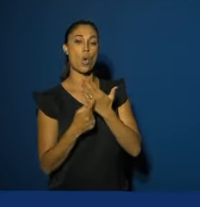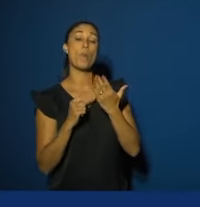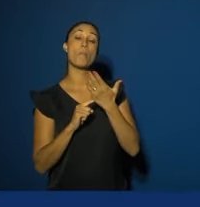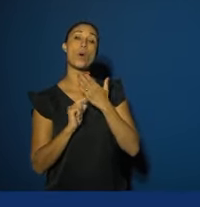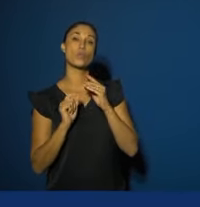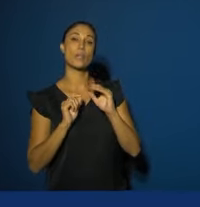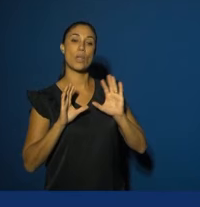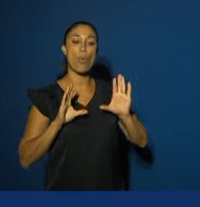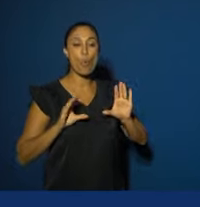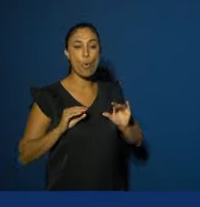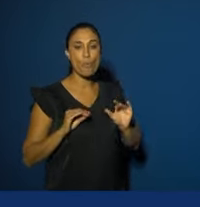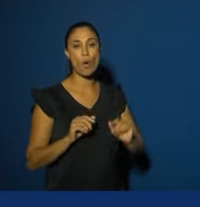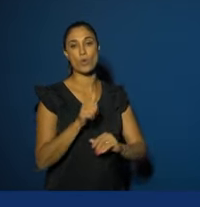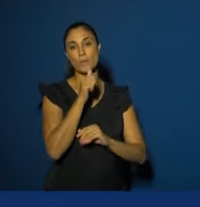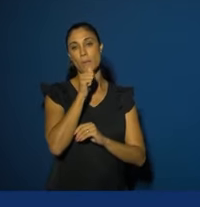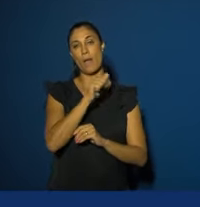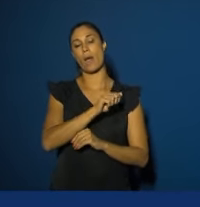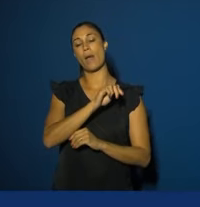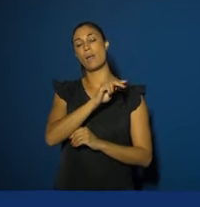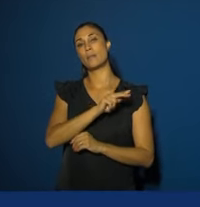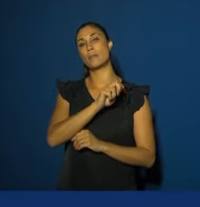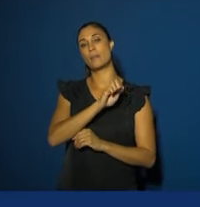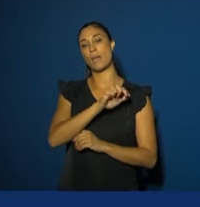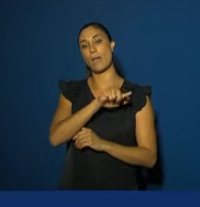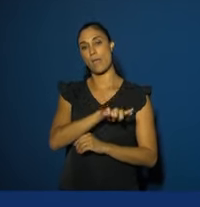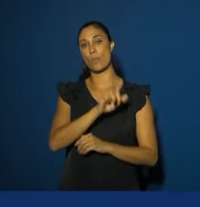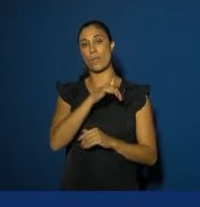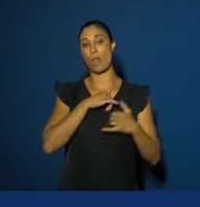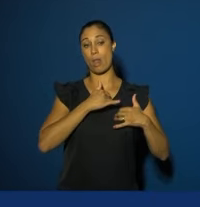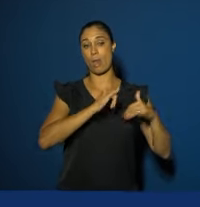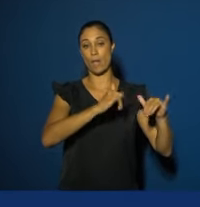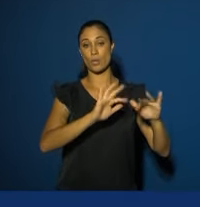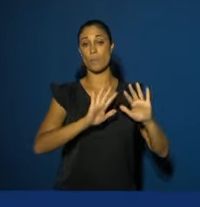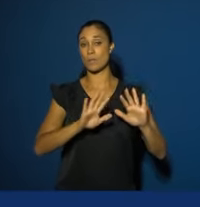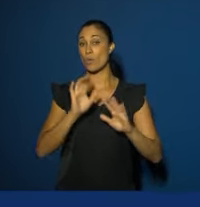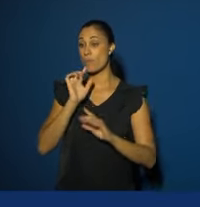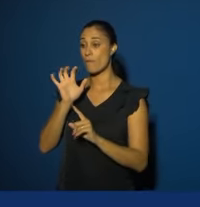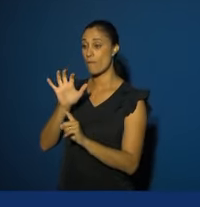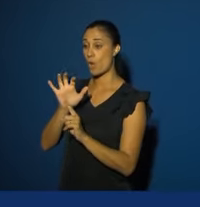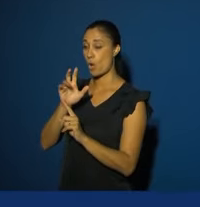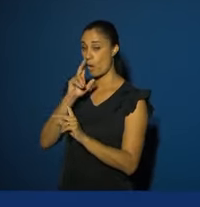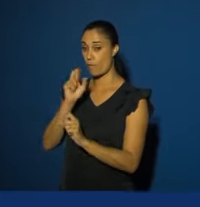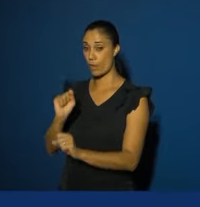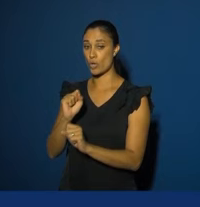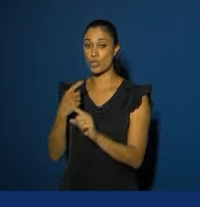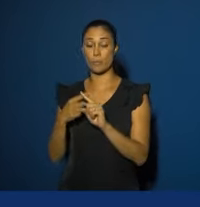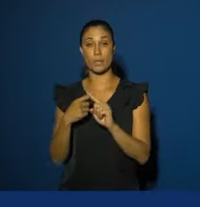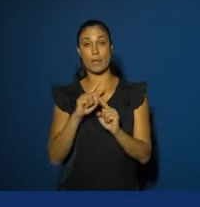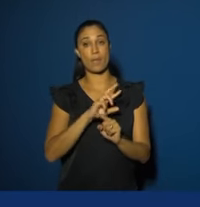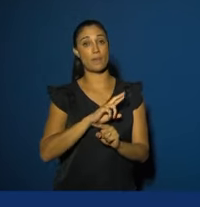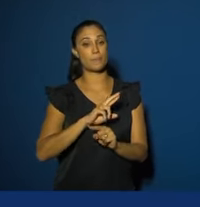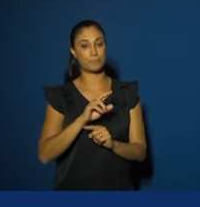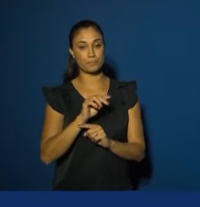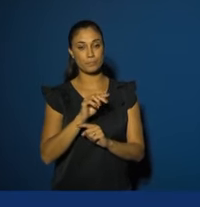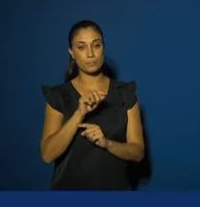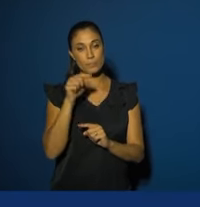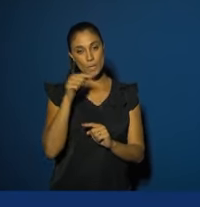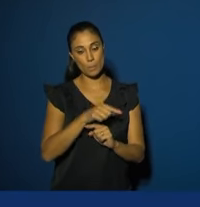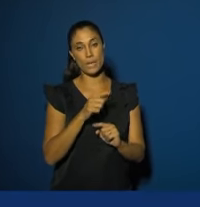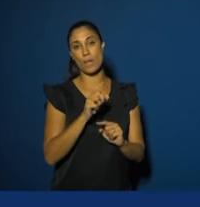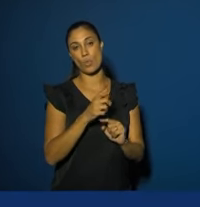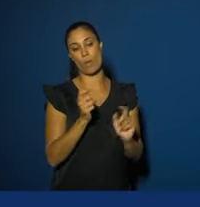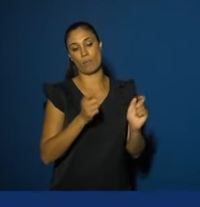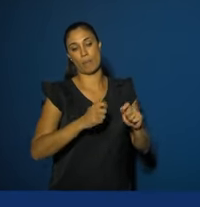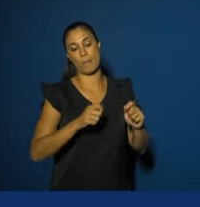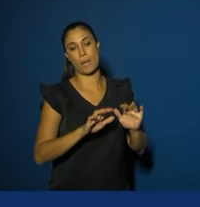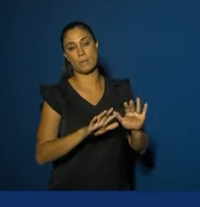regulador de referência como aneel no setor elétrico mas não com o mesmo enforcement porque não é legalmente né A empresa a a entidade capaz de